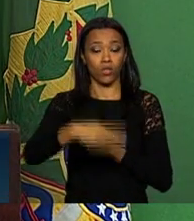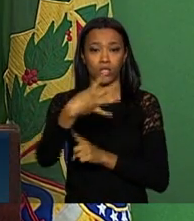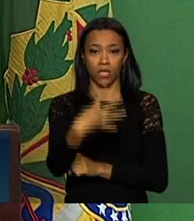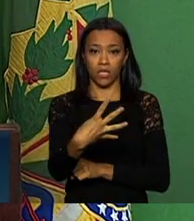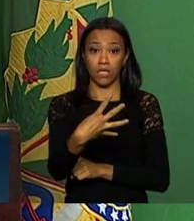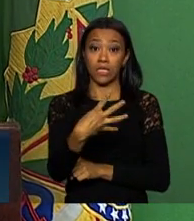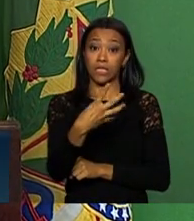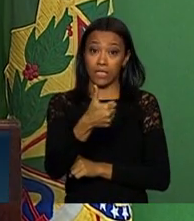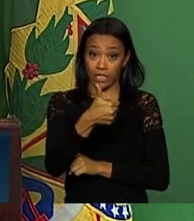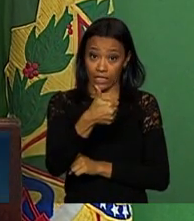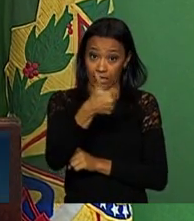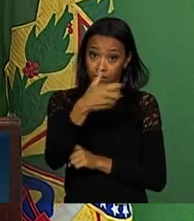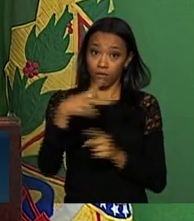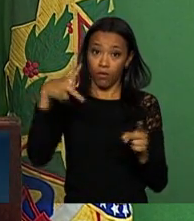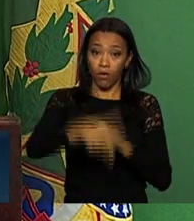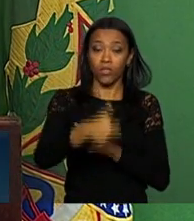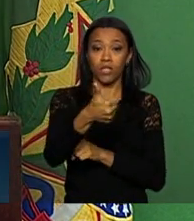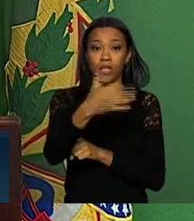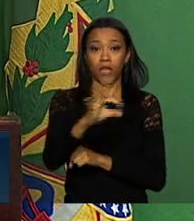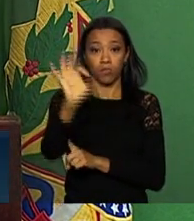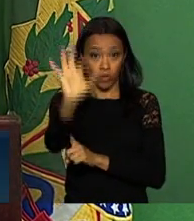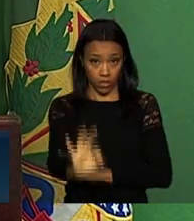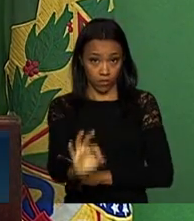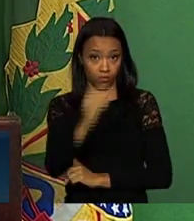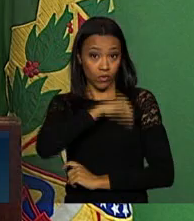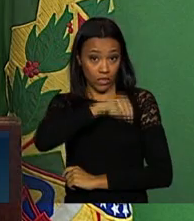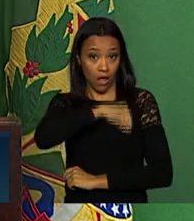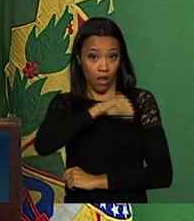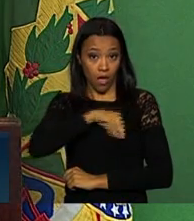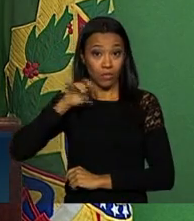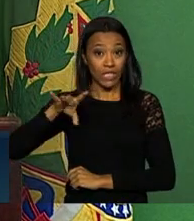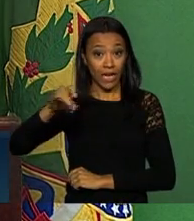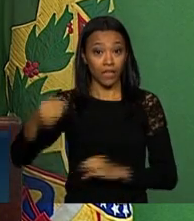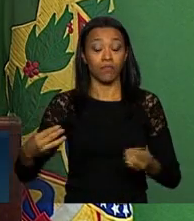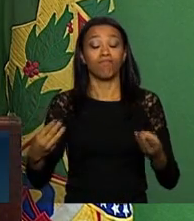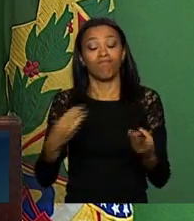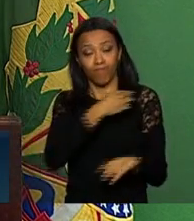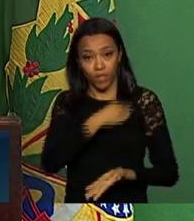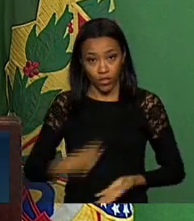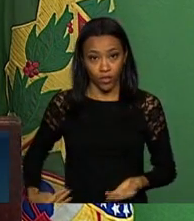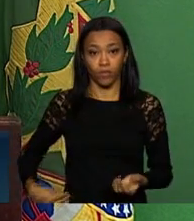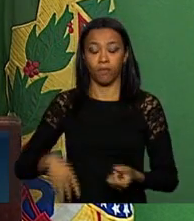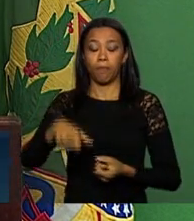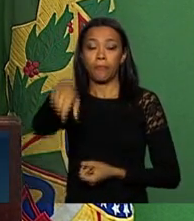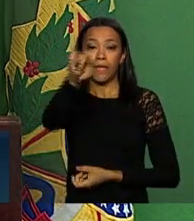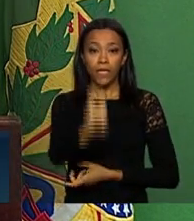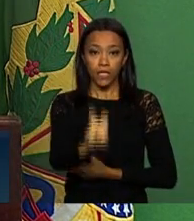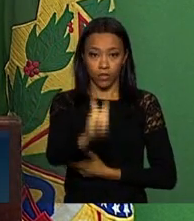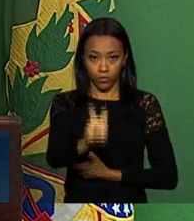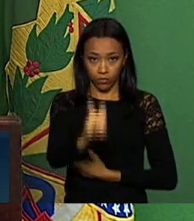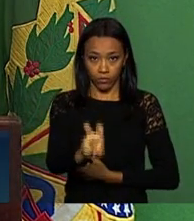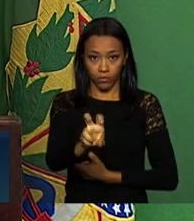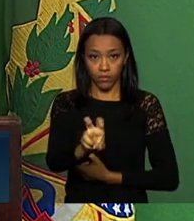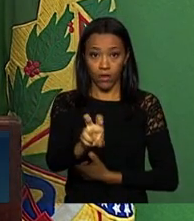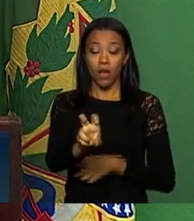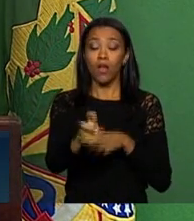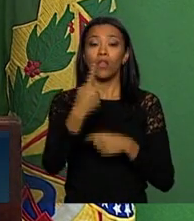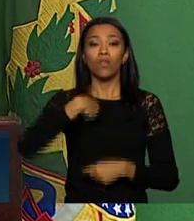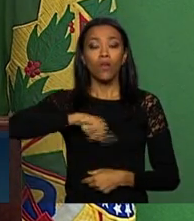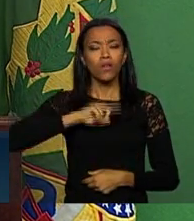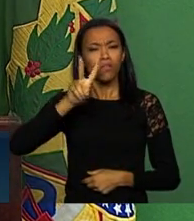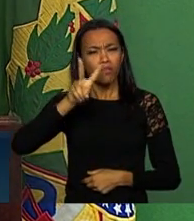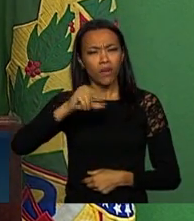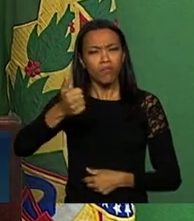na remuneração dos ministros quinto nós vamos revisar